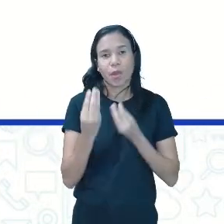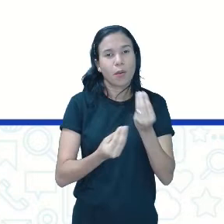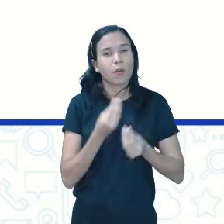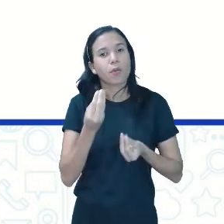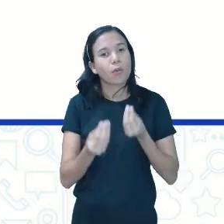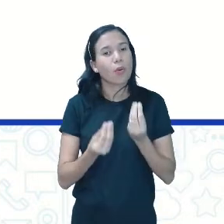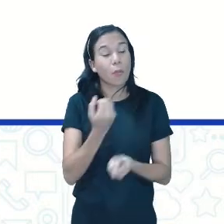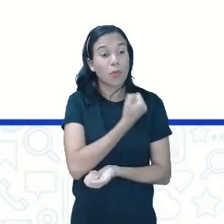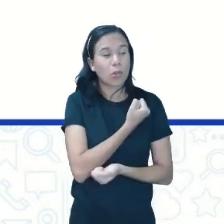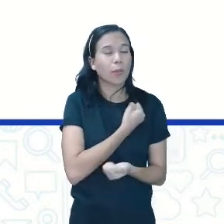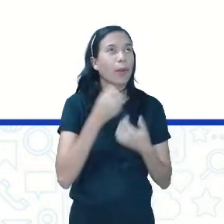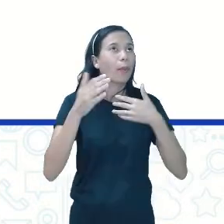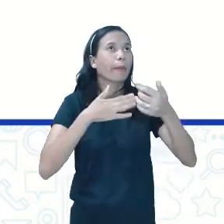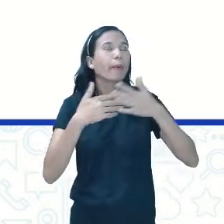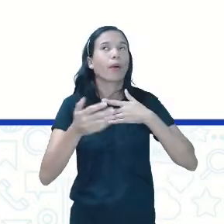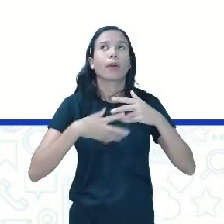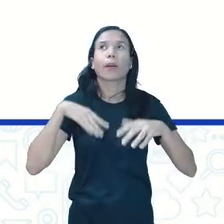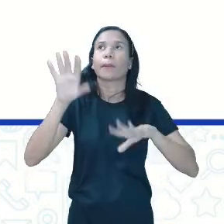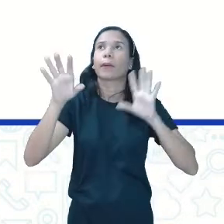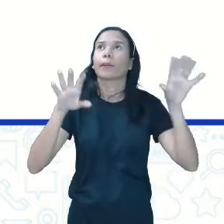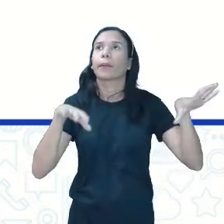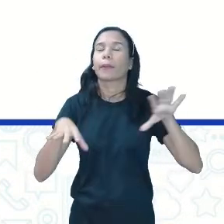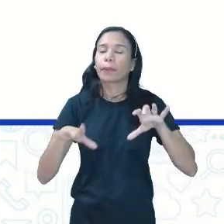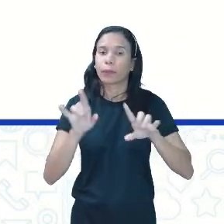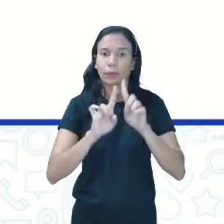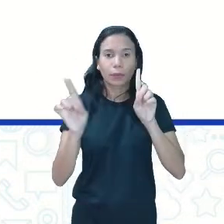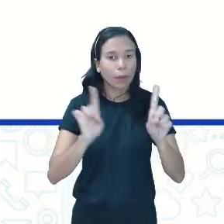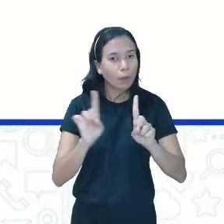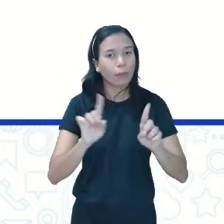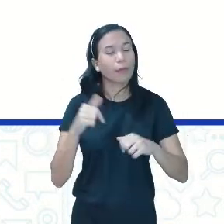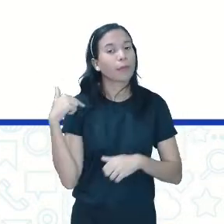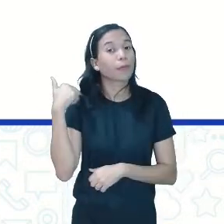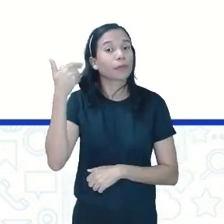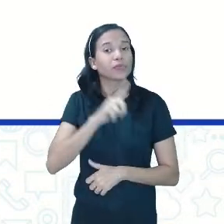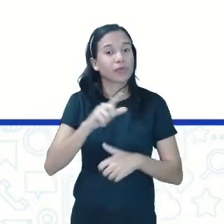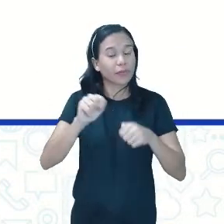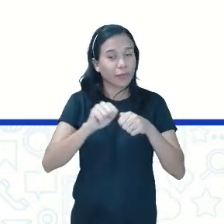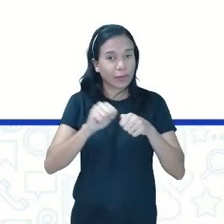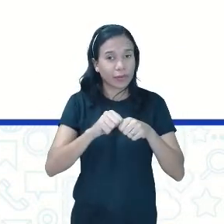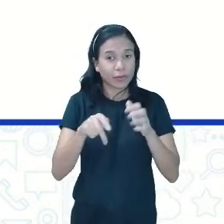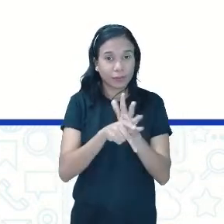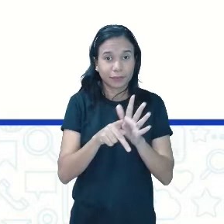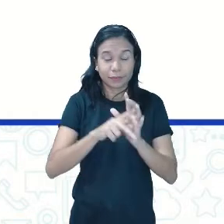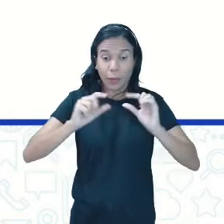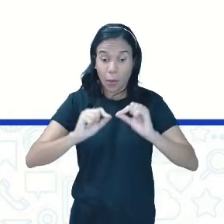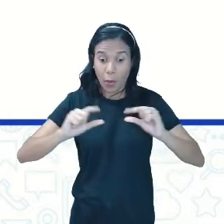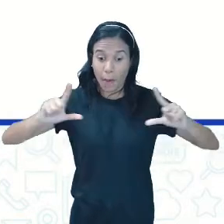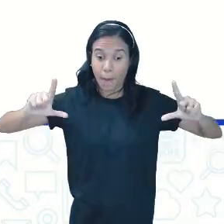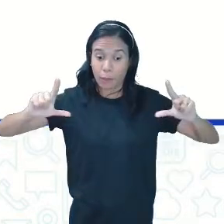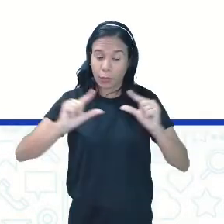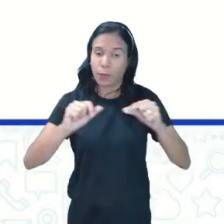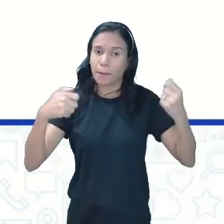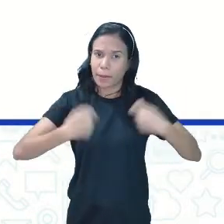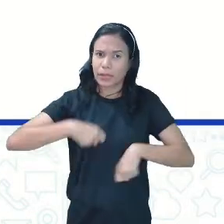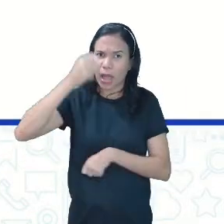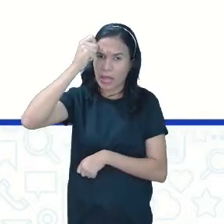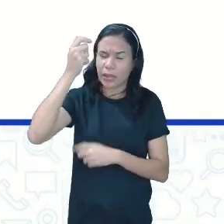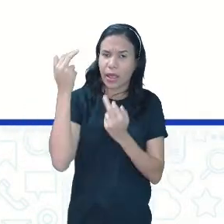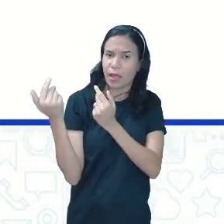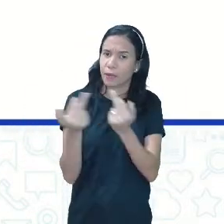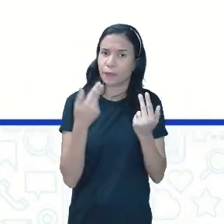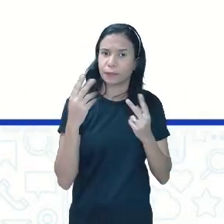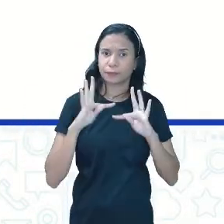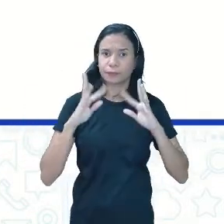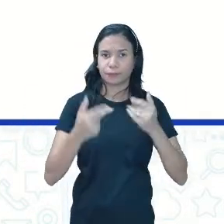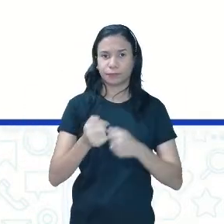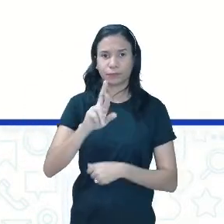essa questão aí de números aleatórios montando uma proporção, tá? Para montar uma proporção, tem que seguir essa mesma ideia para todas